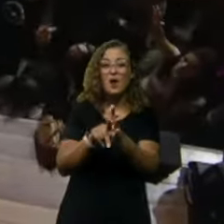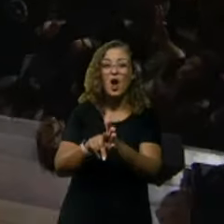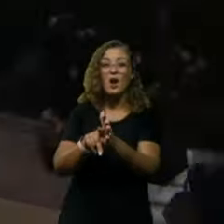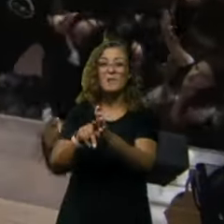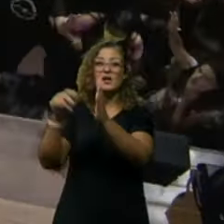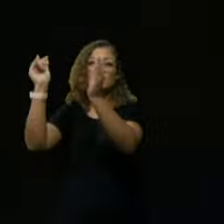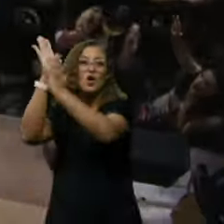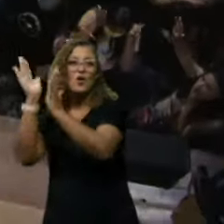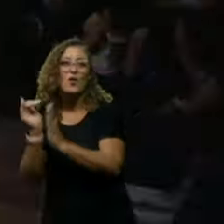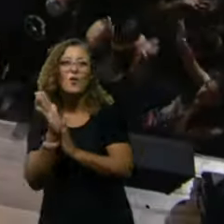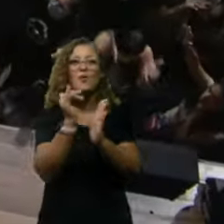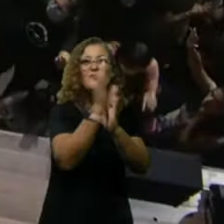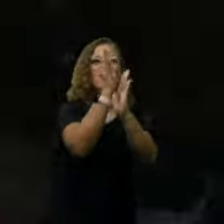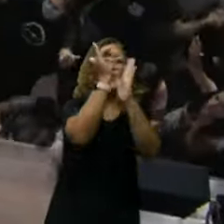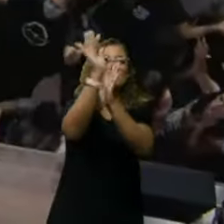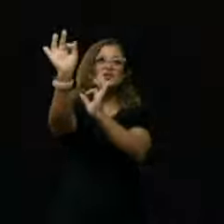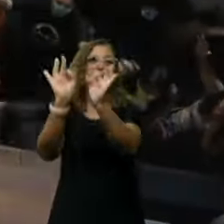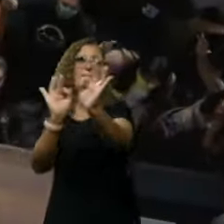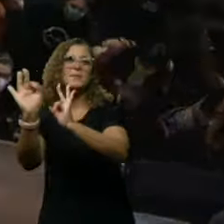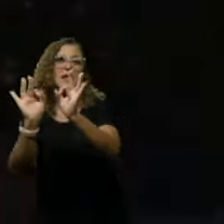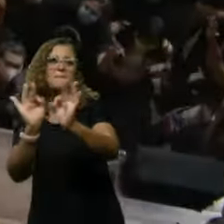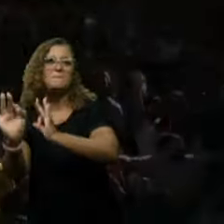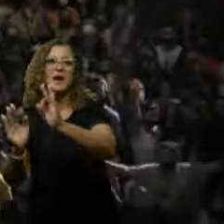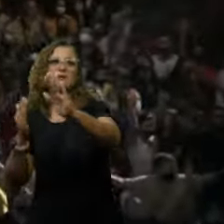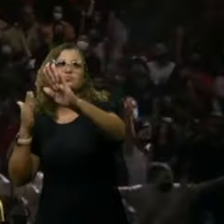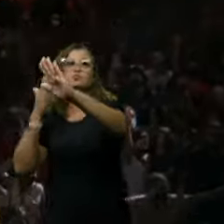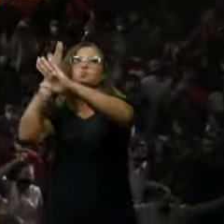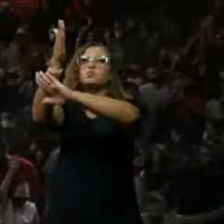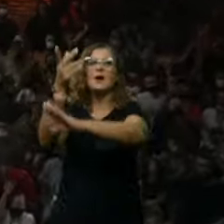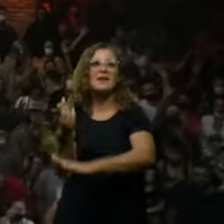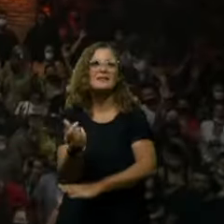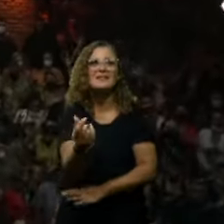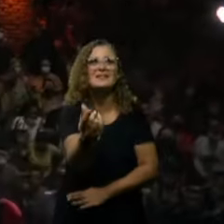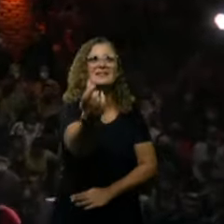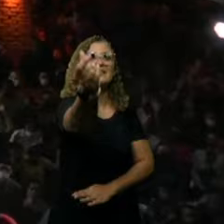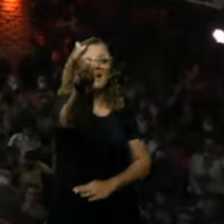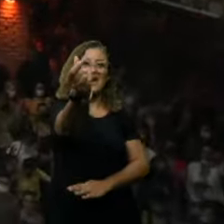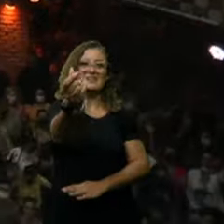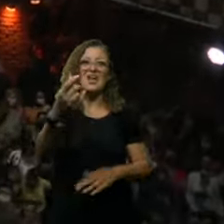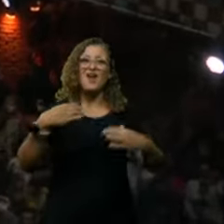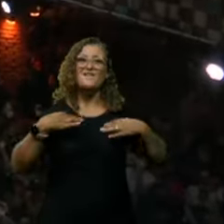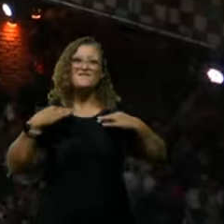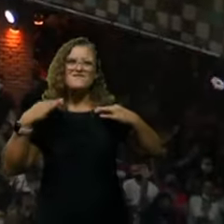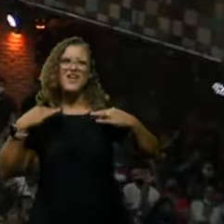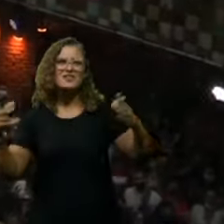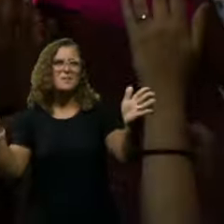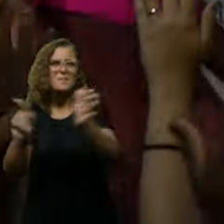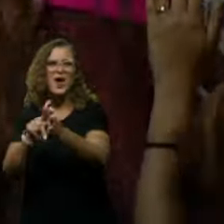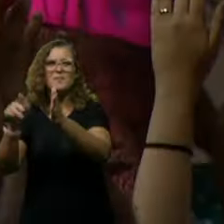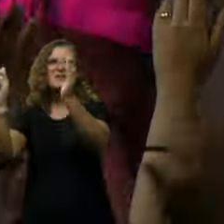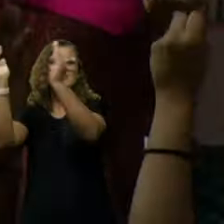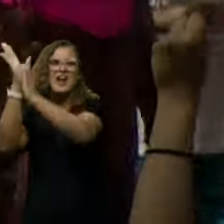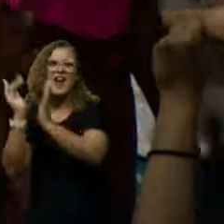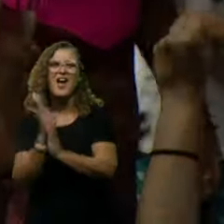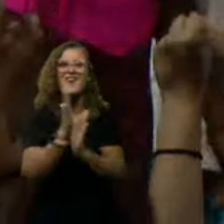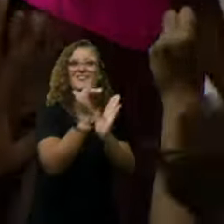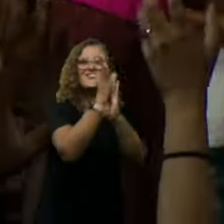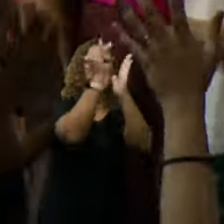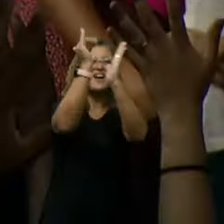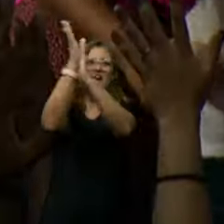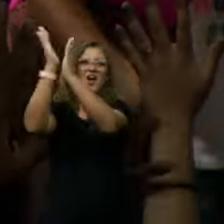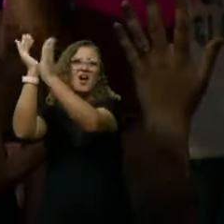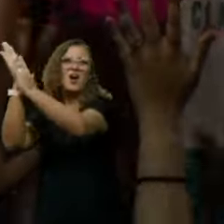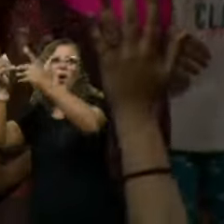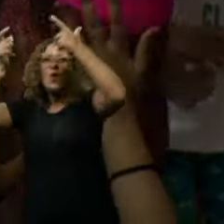mente Se prepara para Eternidade versus eu vou lembrar que as pessoas gostado Carol a